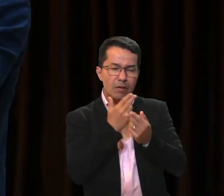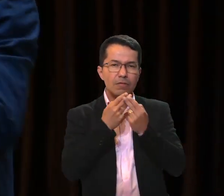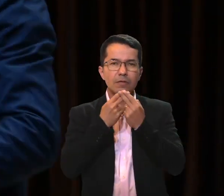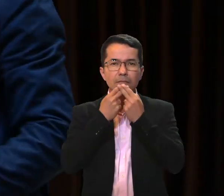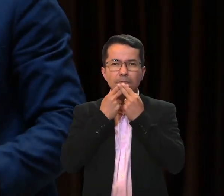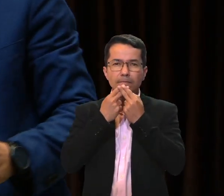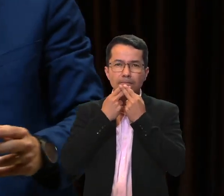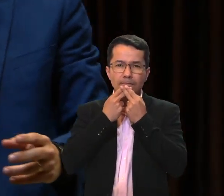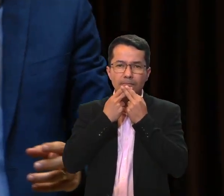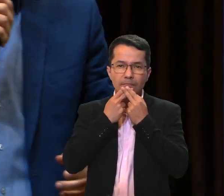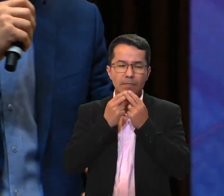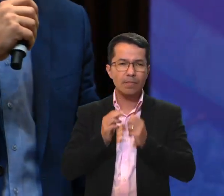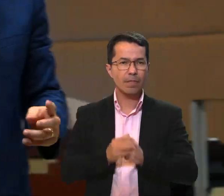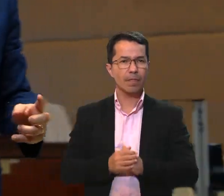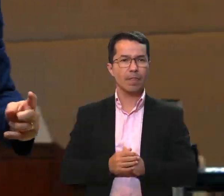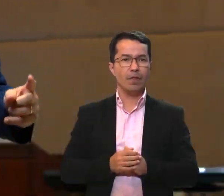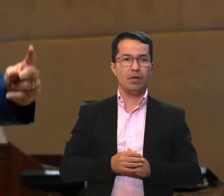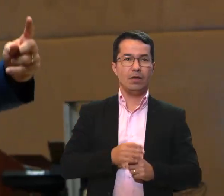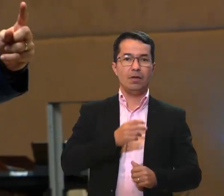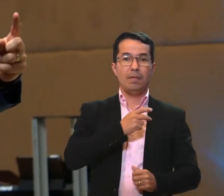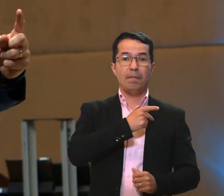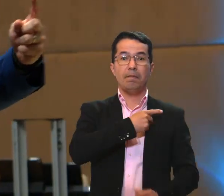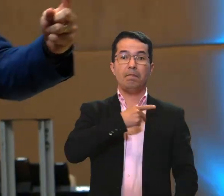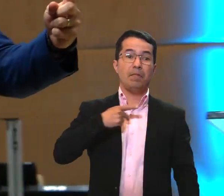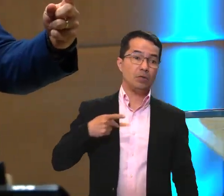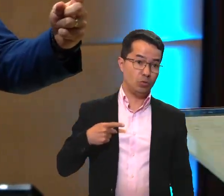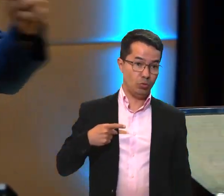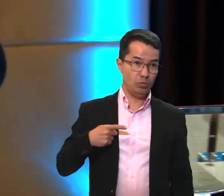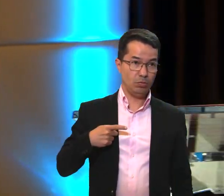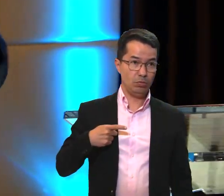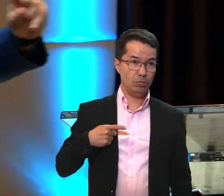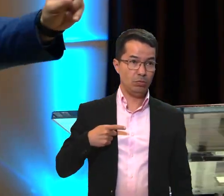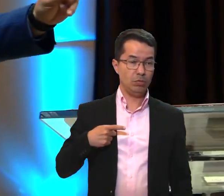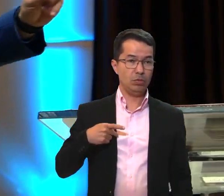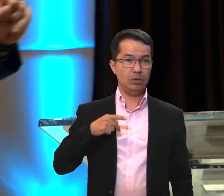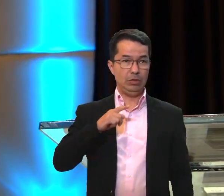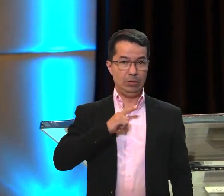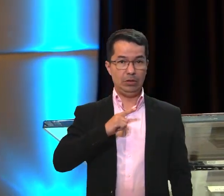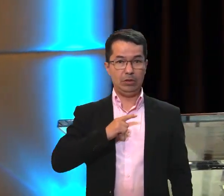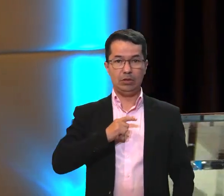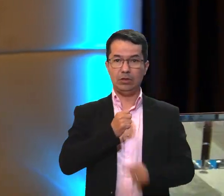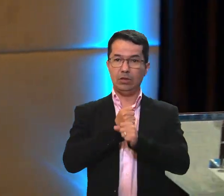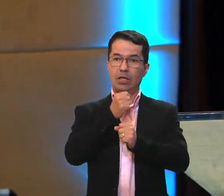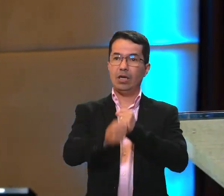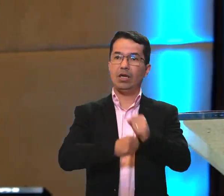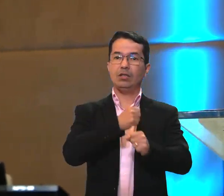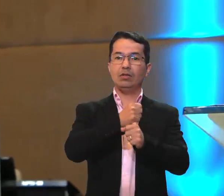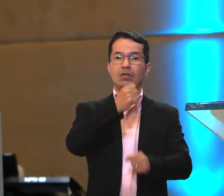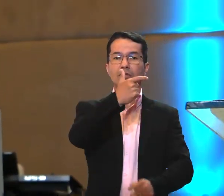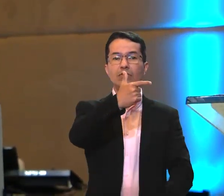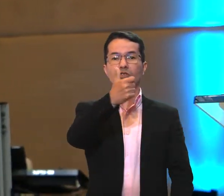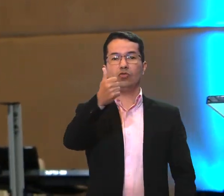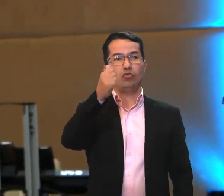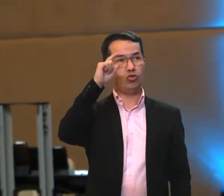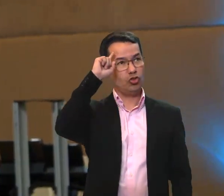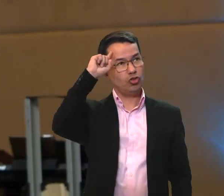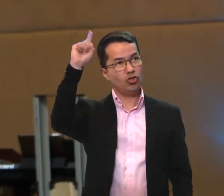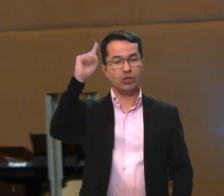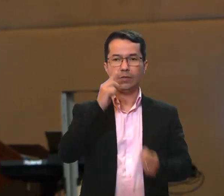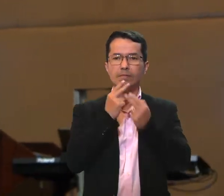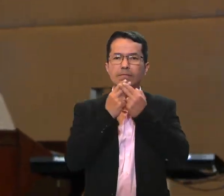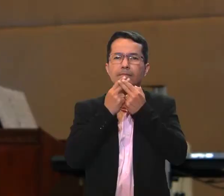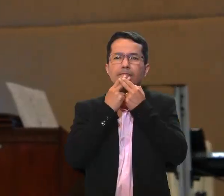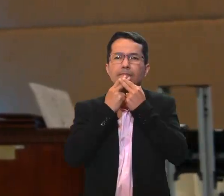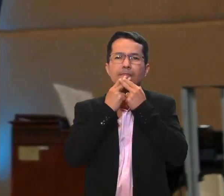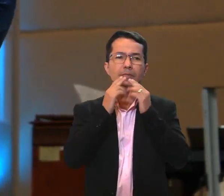Jetson Franklin, um pastor. Todo ano eles fazem 21 dias de jejum com a igreja. E eles estavam